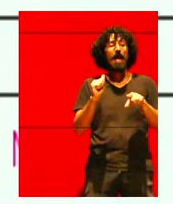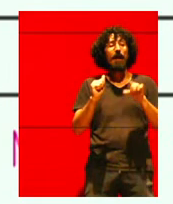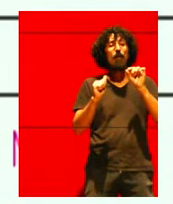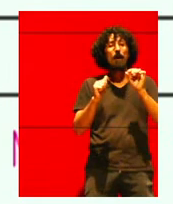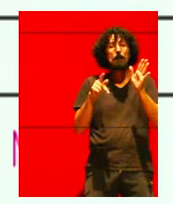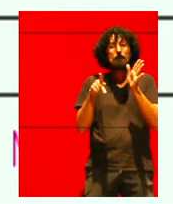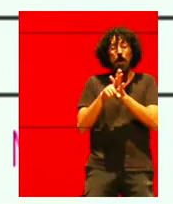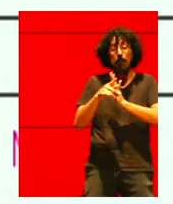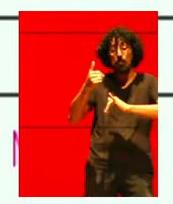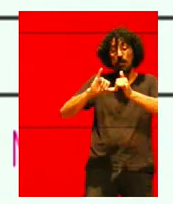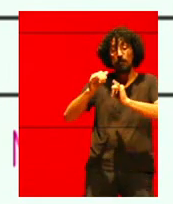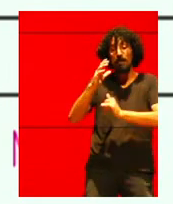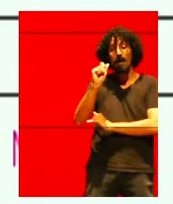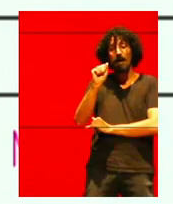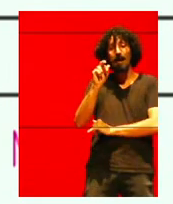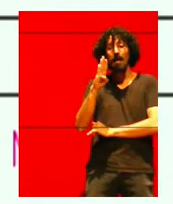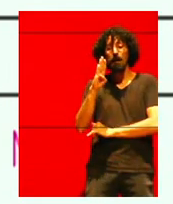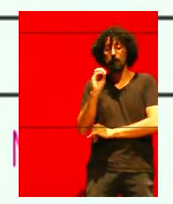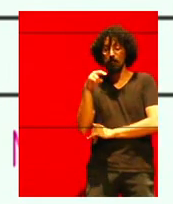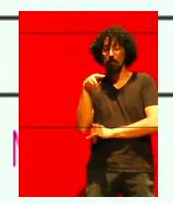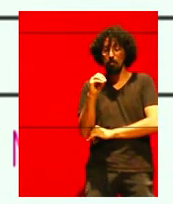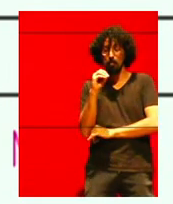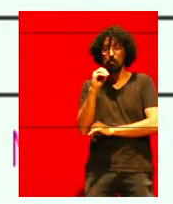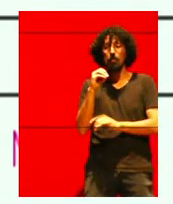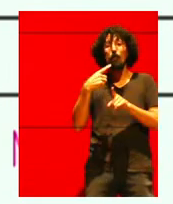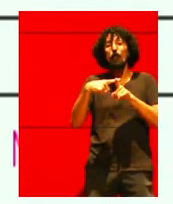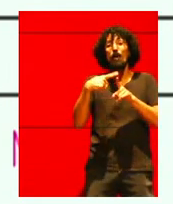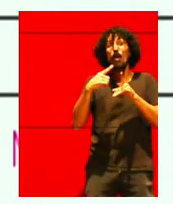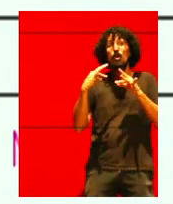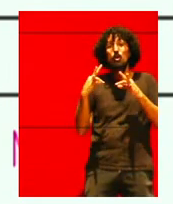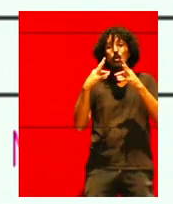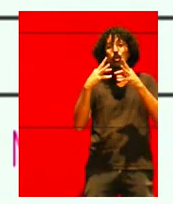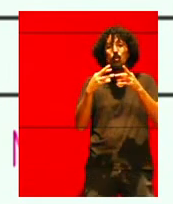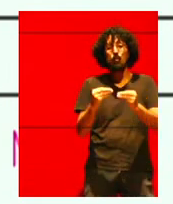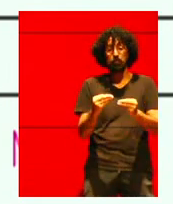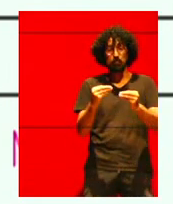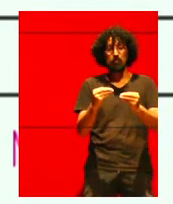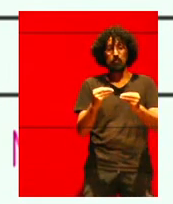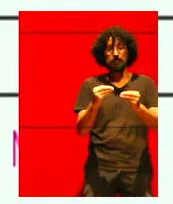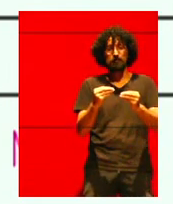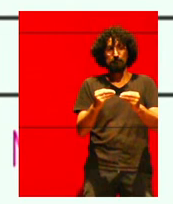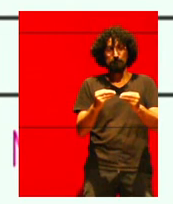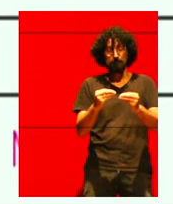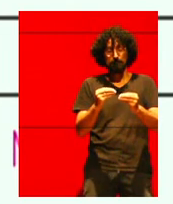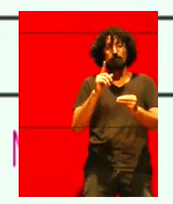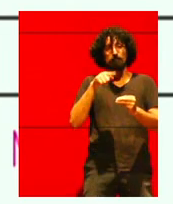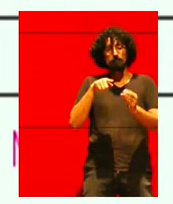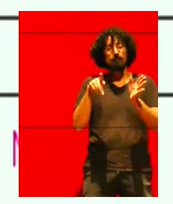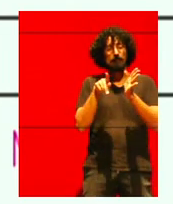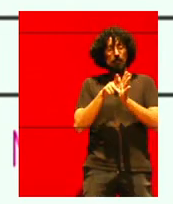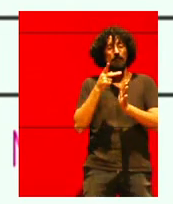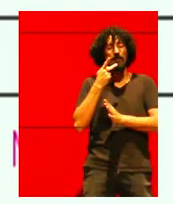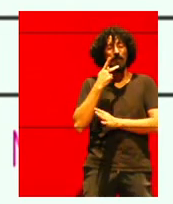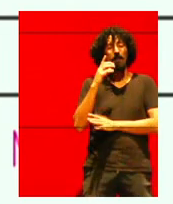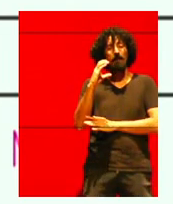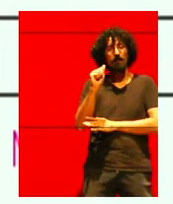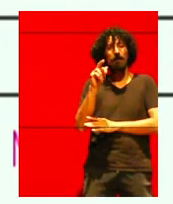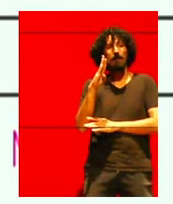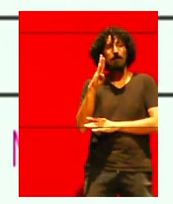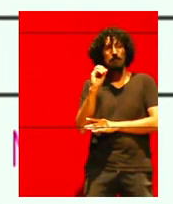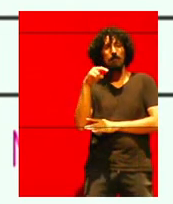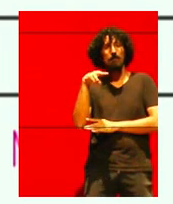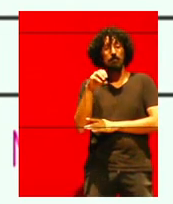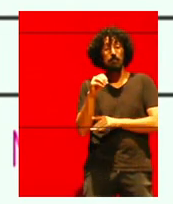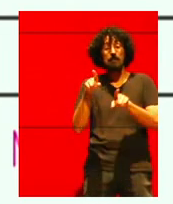carbono. Por quê? Tudo em função vai ser do carbono. E a primeira coisa e